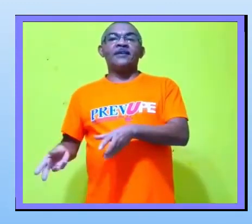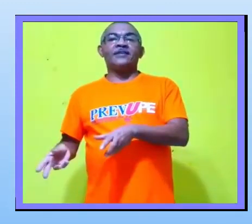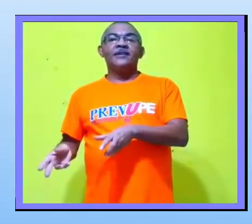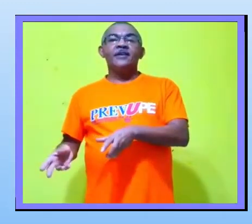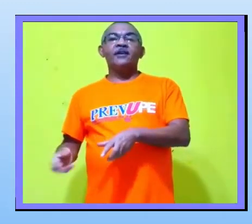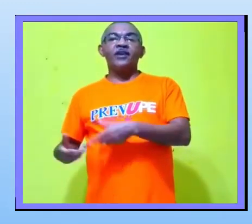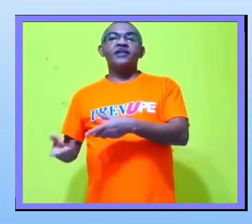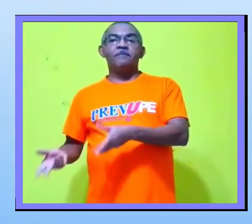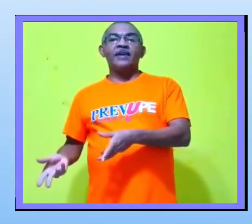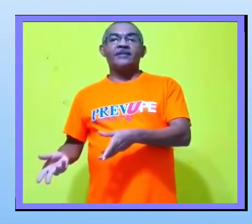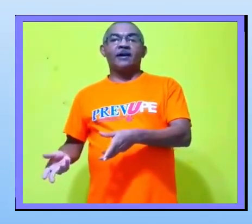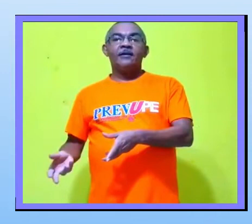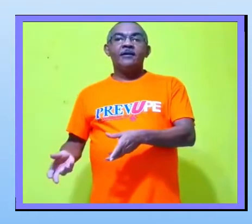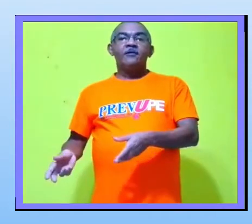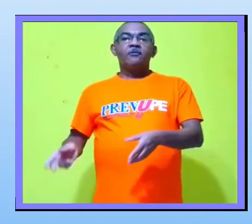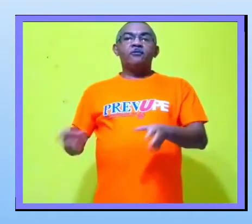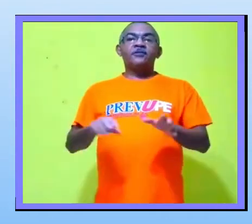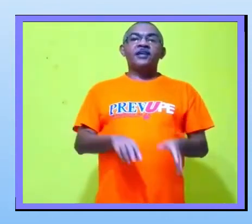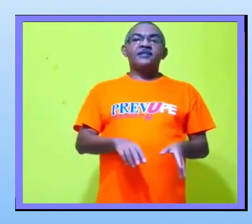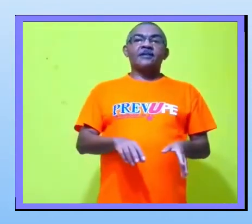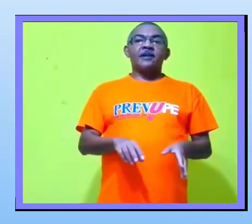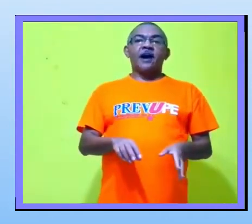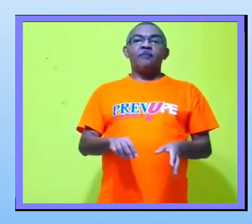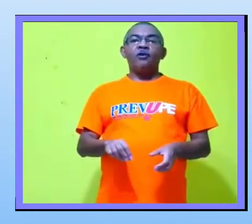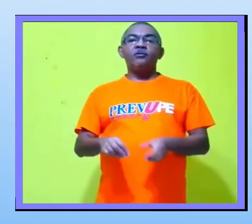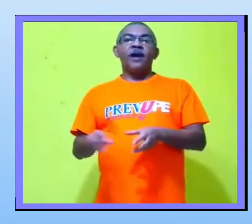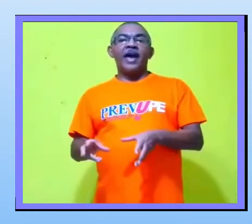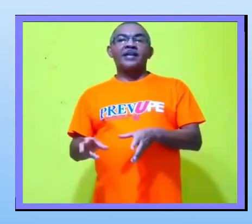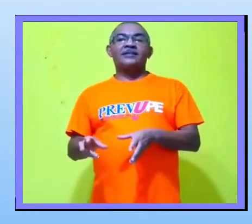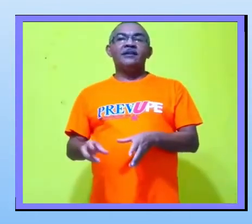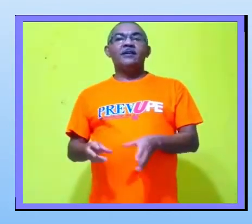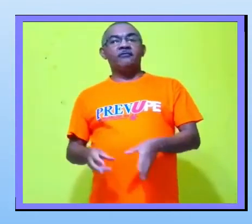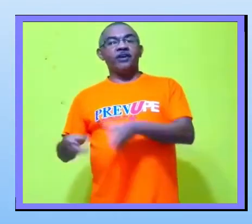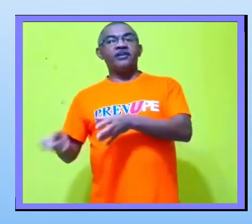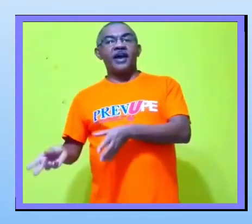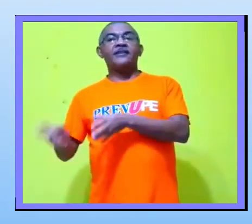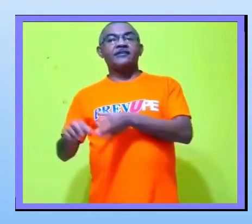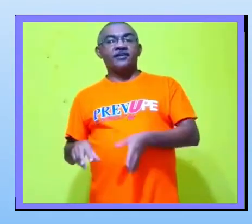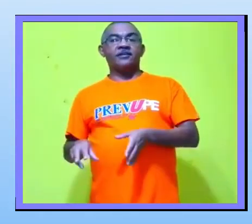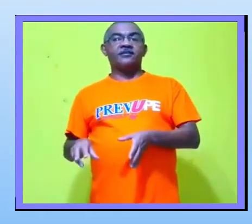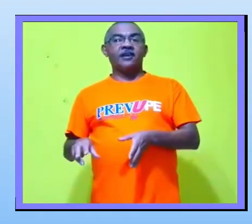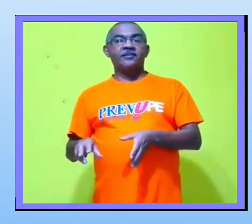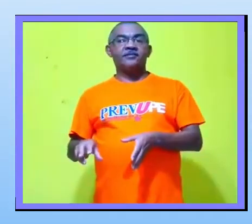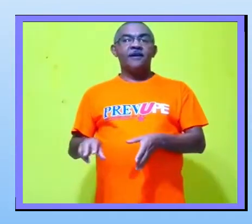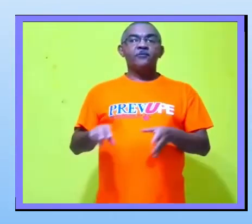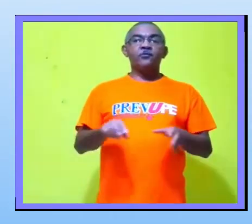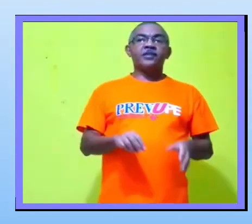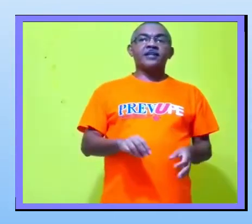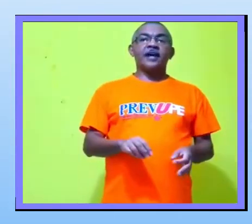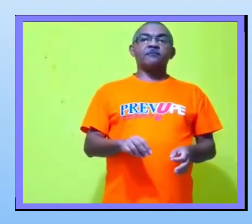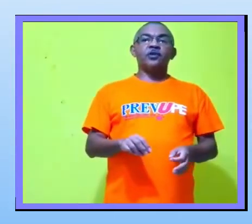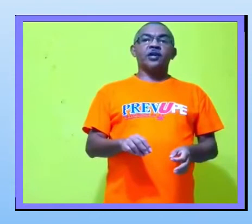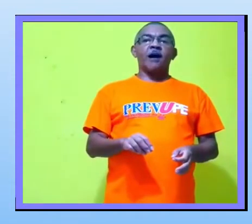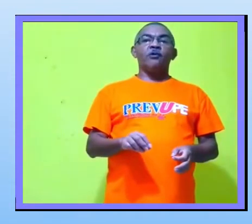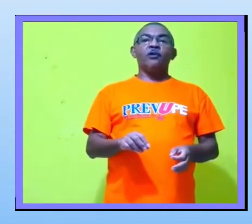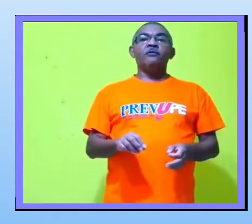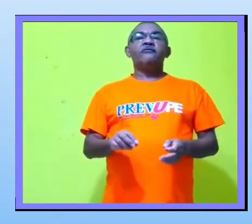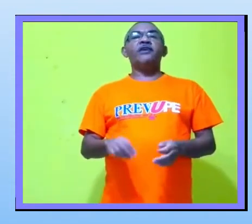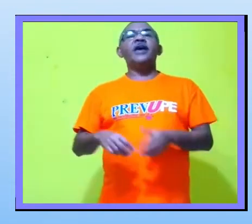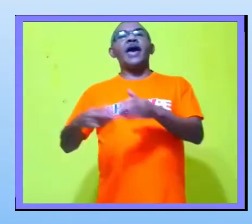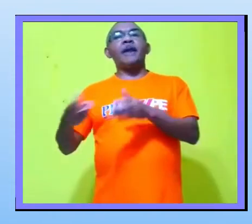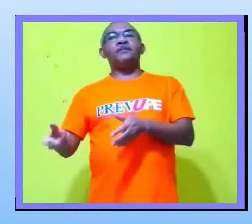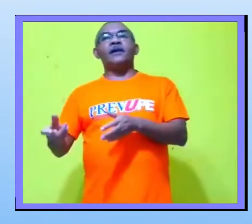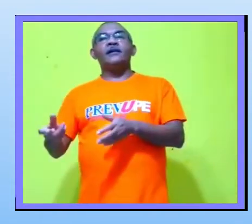é pent, que vem de penta. Com 6 átomos de carbono, hex, que vem de hexa, que é 6. Com 7 átomos de